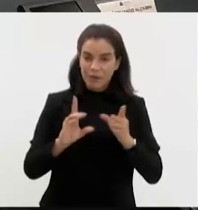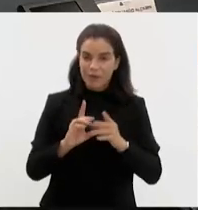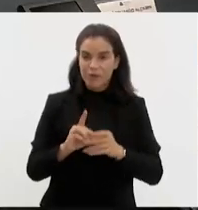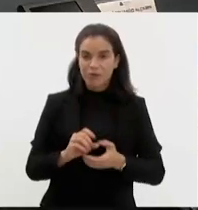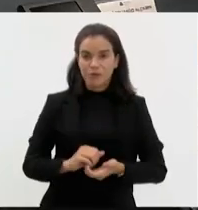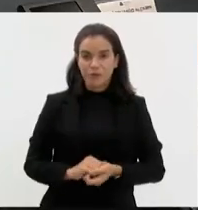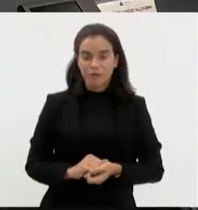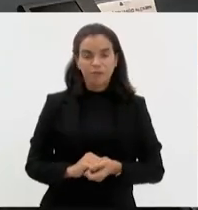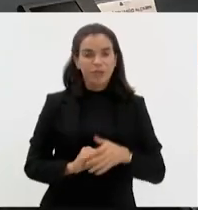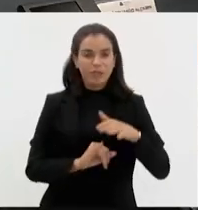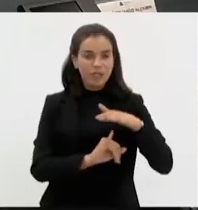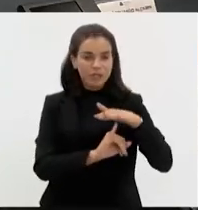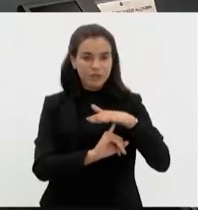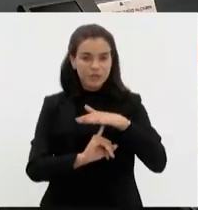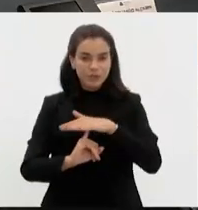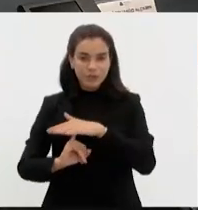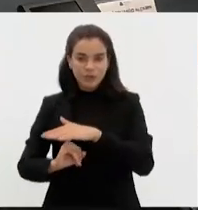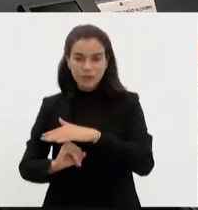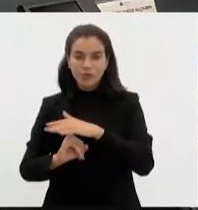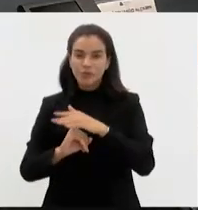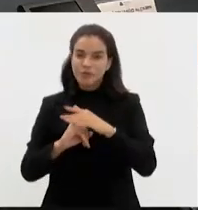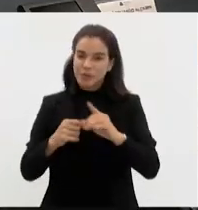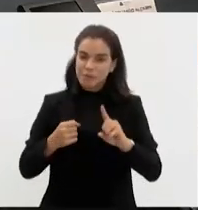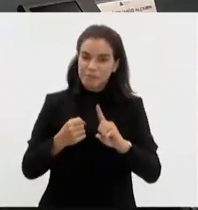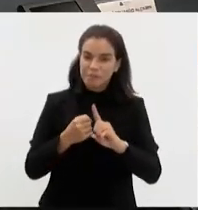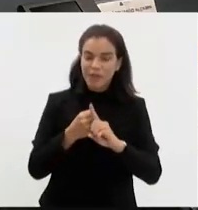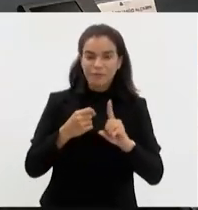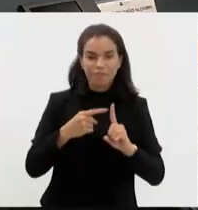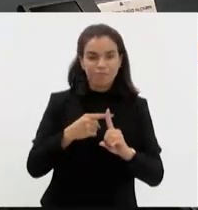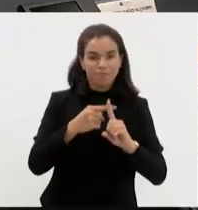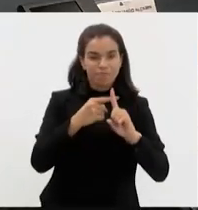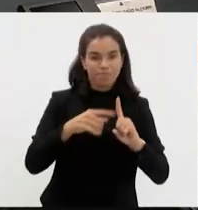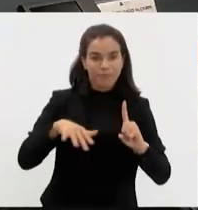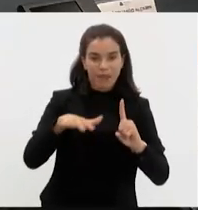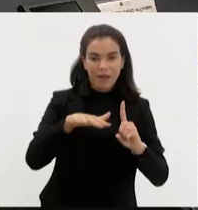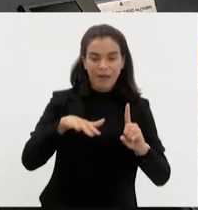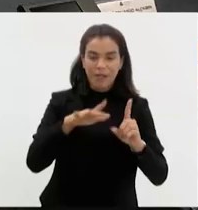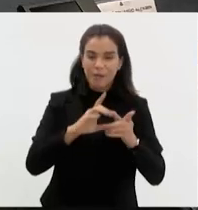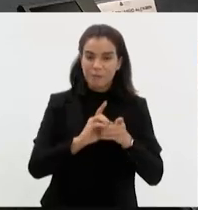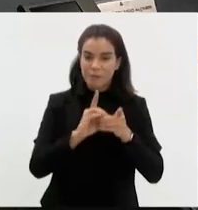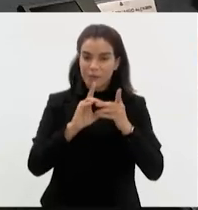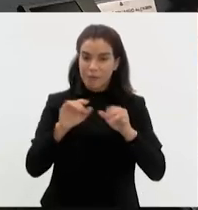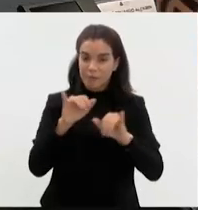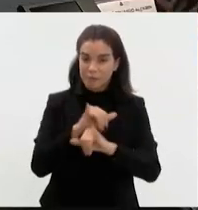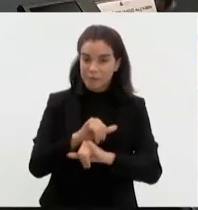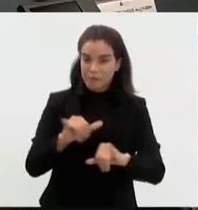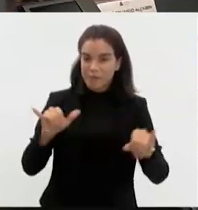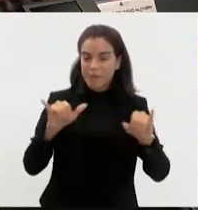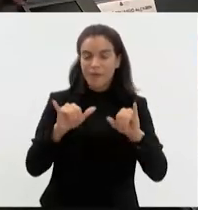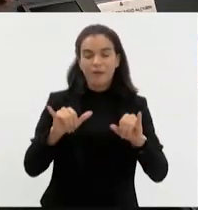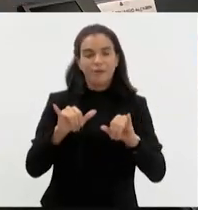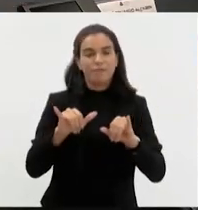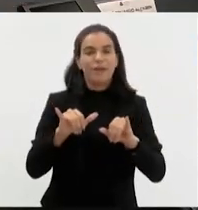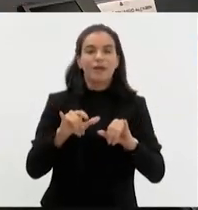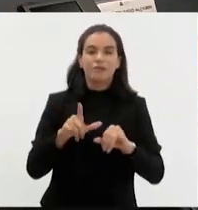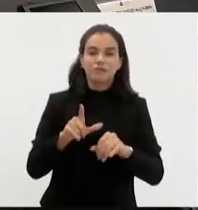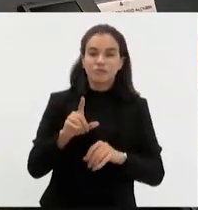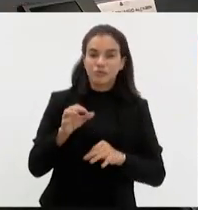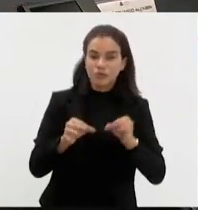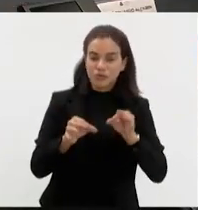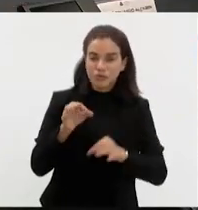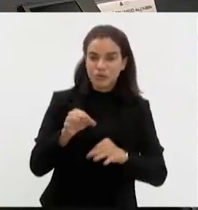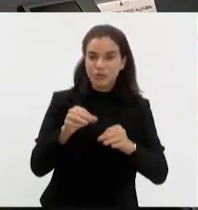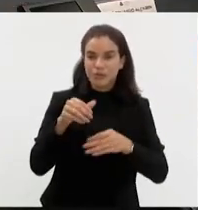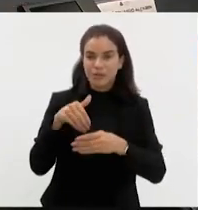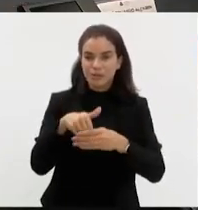ambas as instituições que impactam positivamente no ambiente democrático campanhas da Justiça Eleitoral curso seminário em defesa